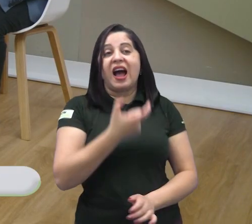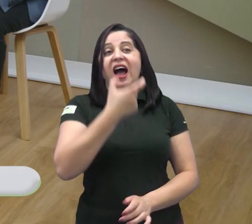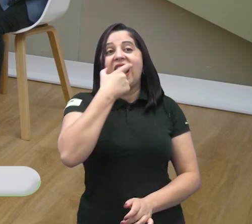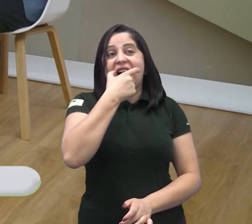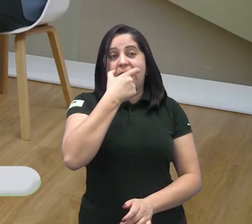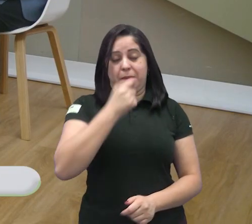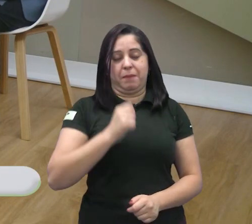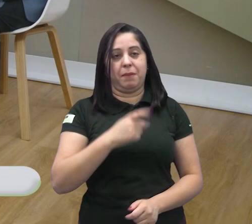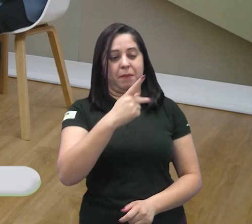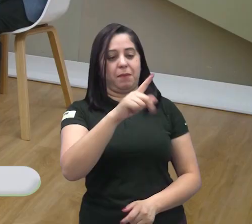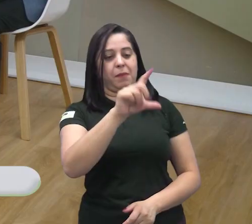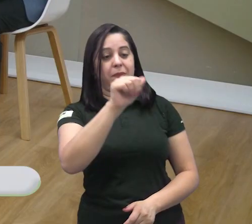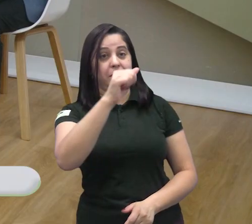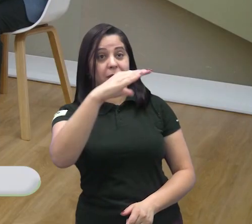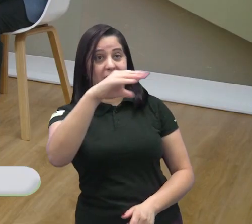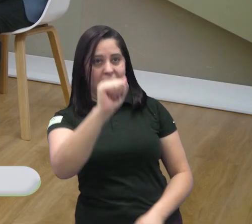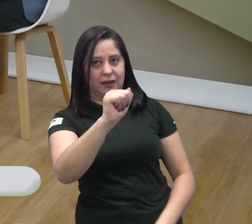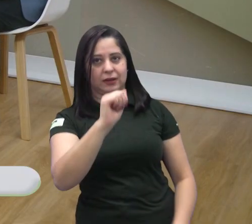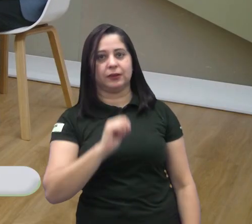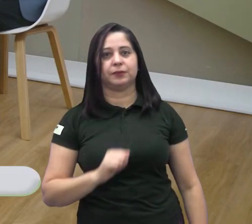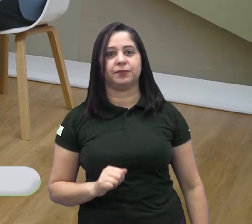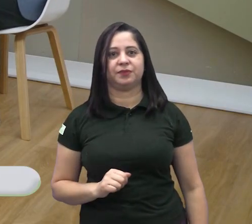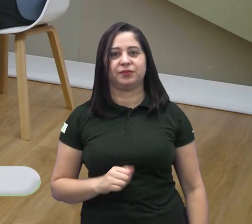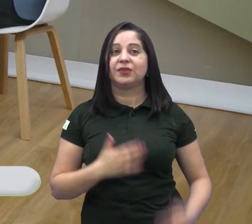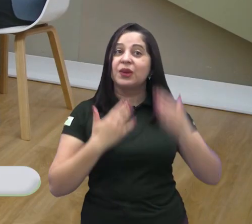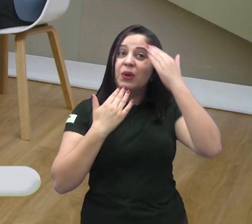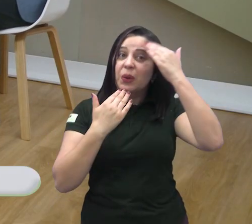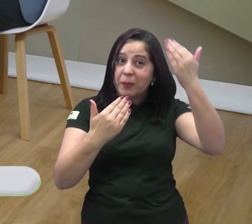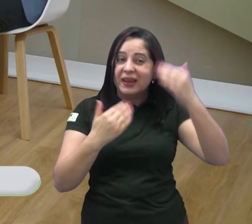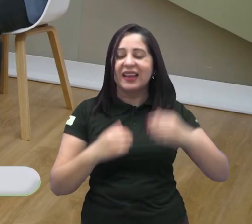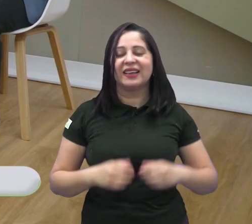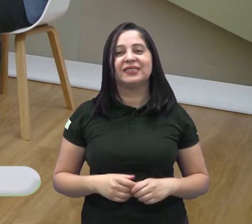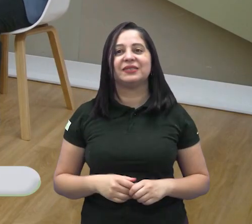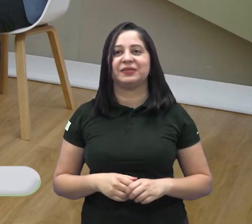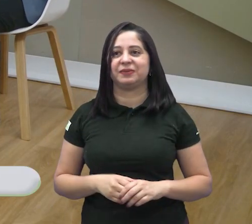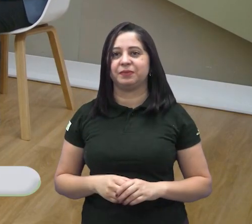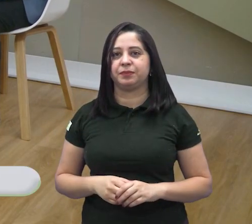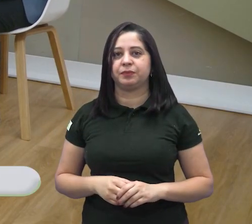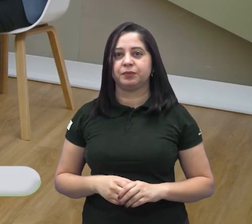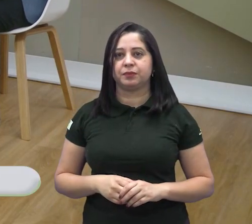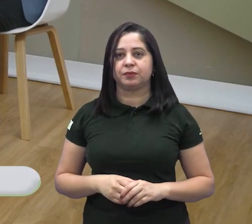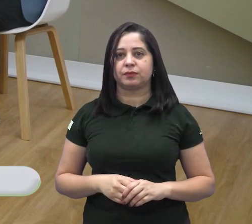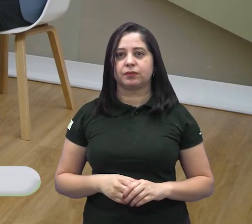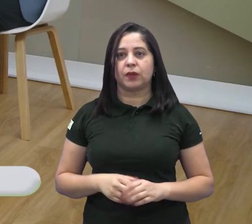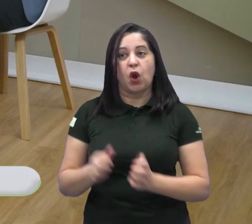uma placa, que é a sim. placa que foi citada na reportagem. Exatamente, o bruxismo... Muito obrigada,